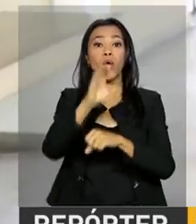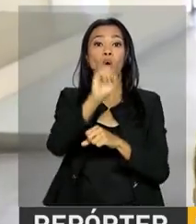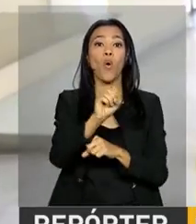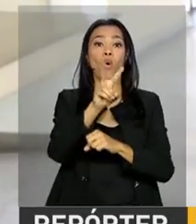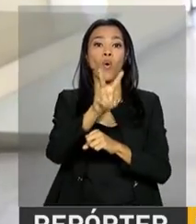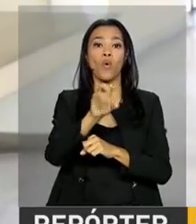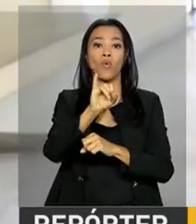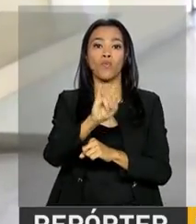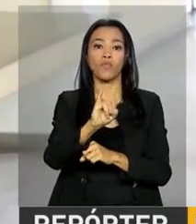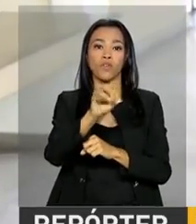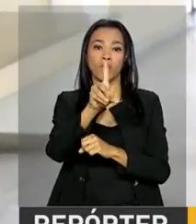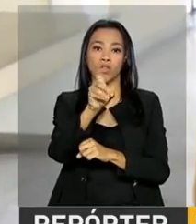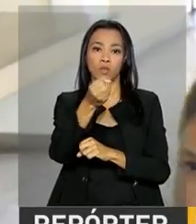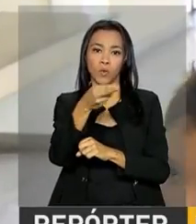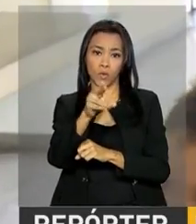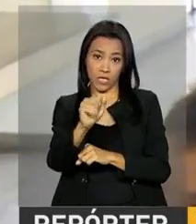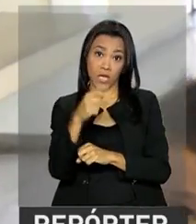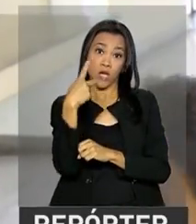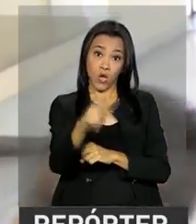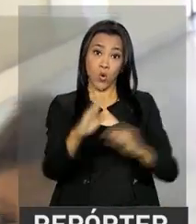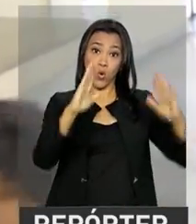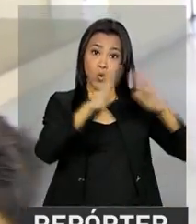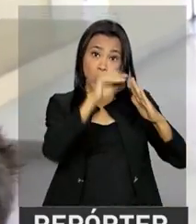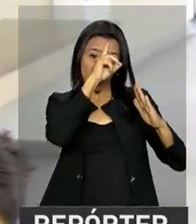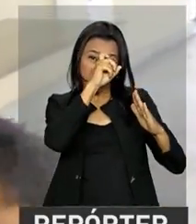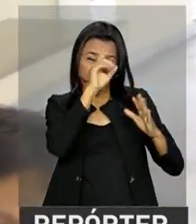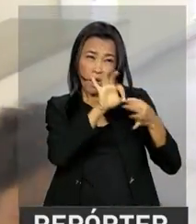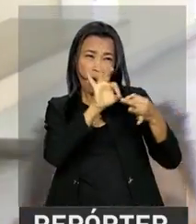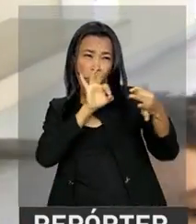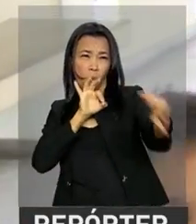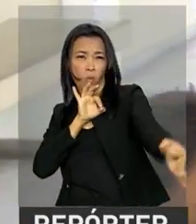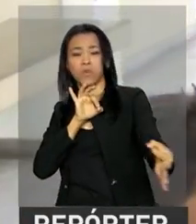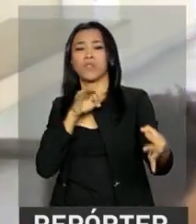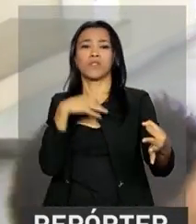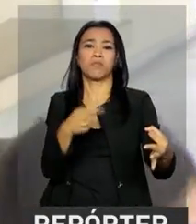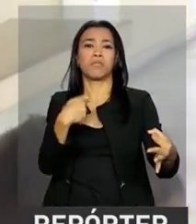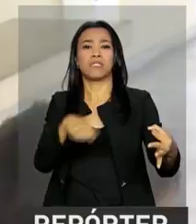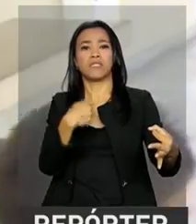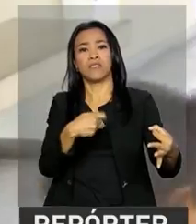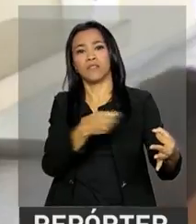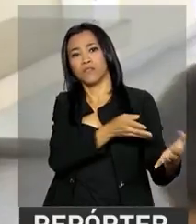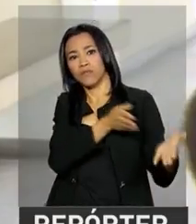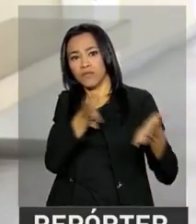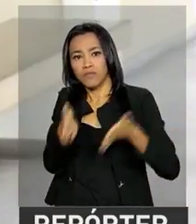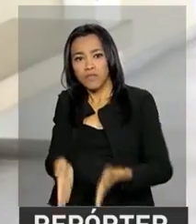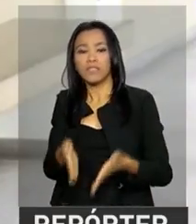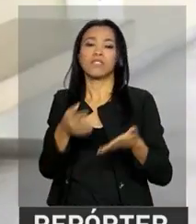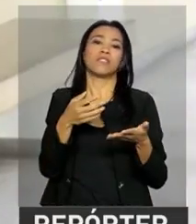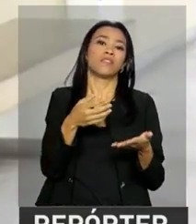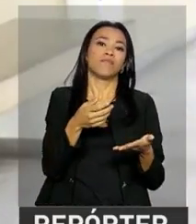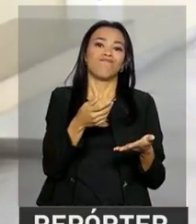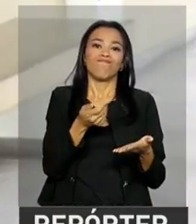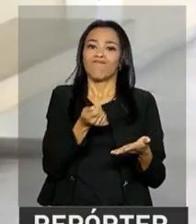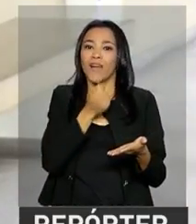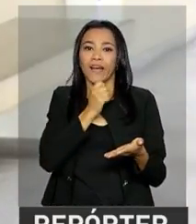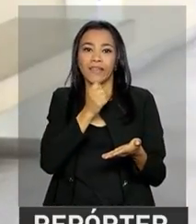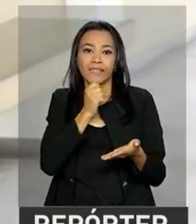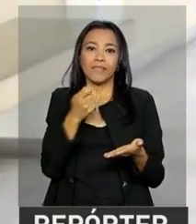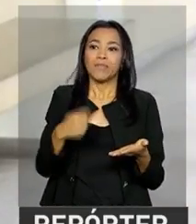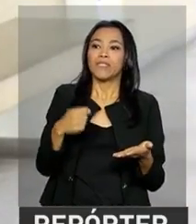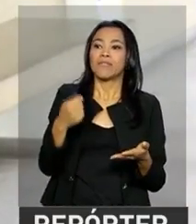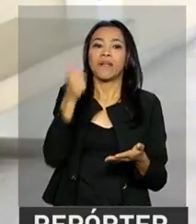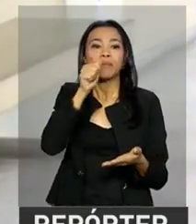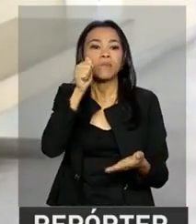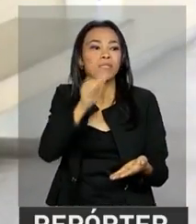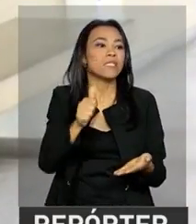o hospital é onde eu moro a longe eu moro em Caxia perto de xerém e eu tenho que deixar meu rodado aqui às vezes a vac não chegou aí eu tenho que falar com as